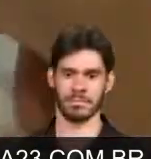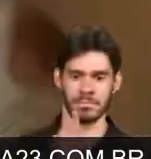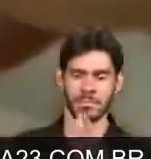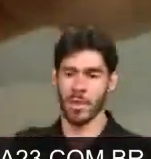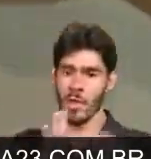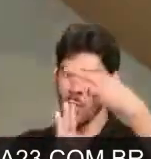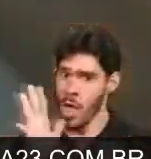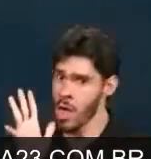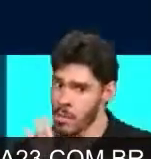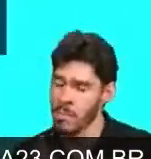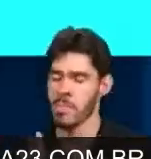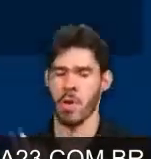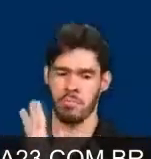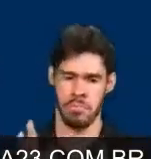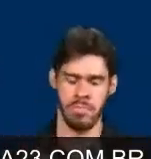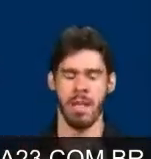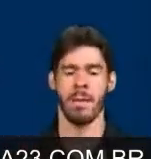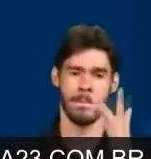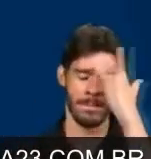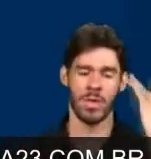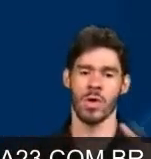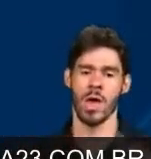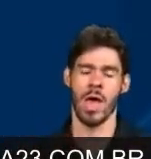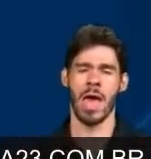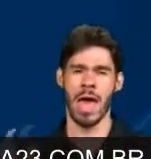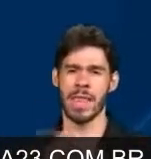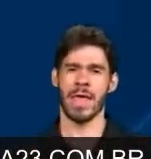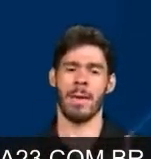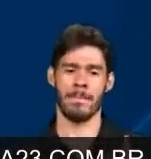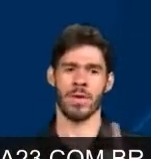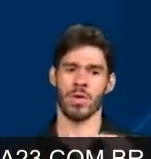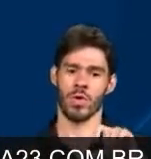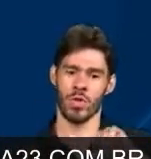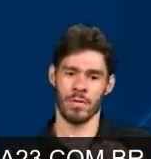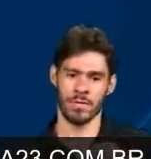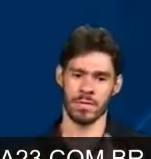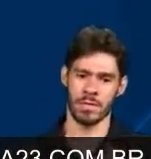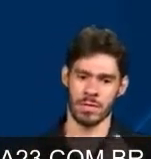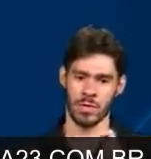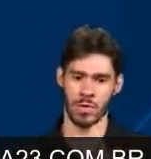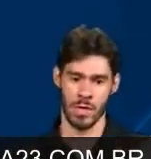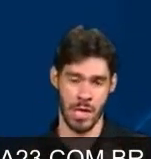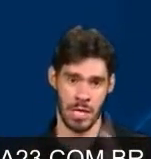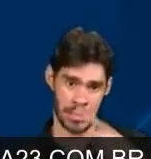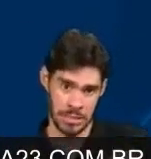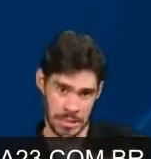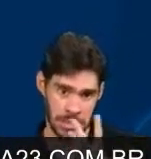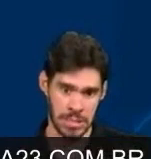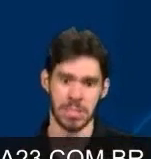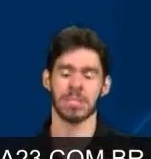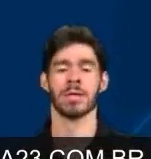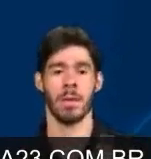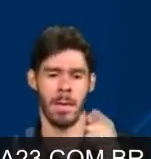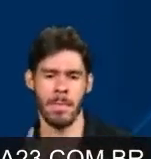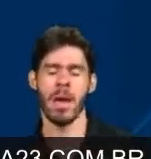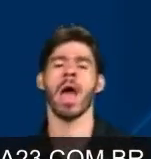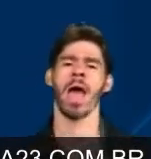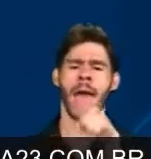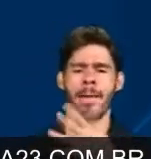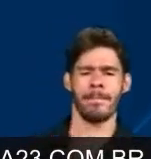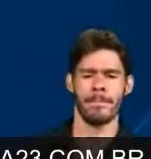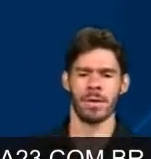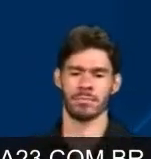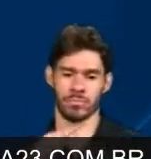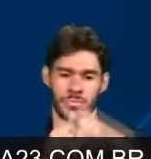regra específica. Para quem ganhava até R$ 1.968,36, a parcela será o salário